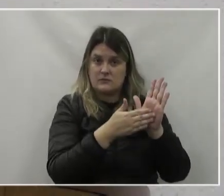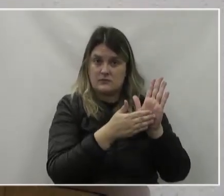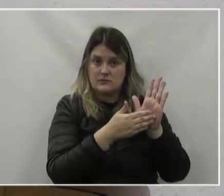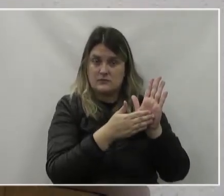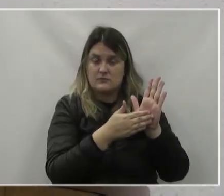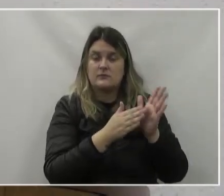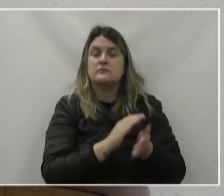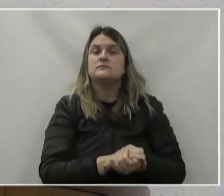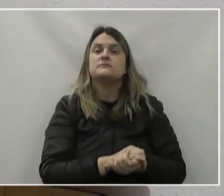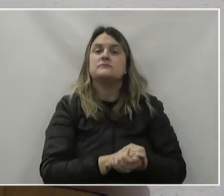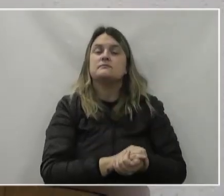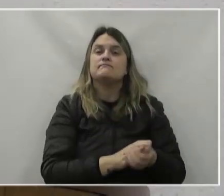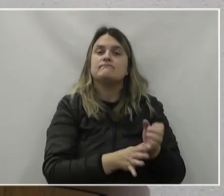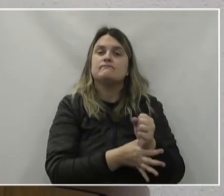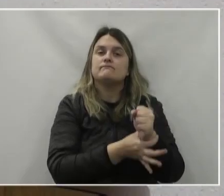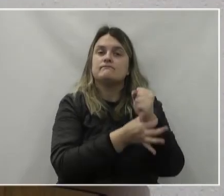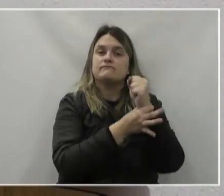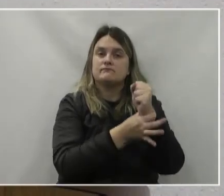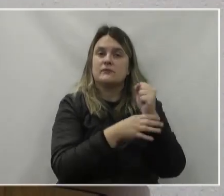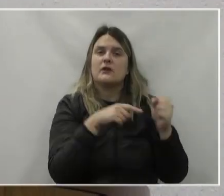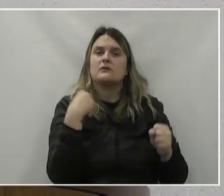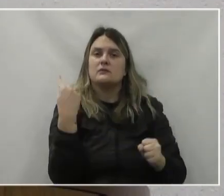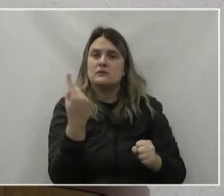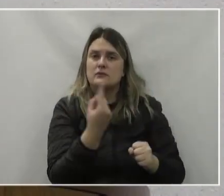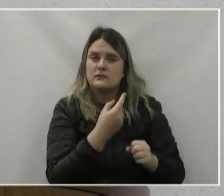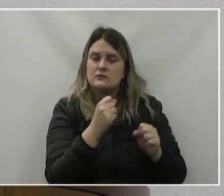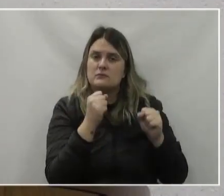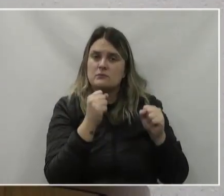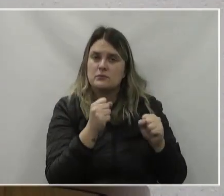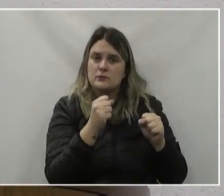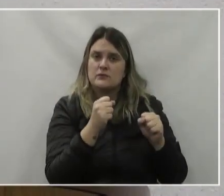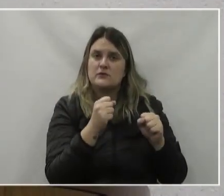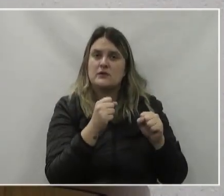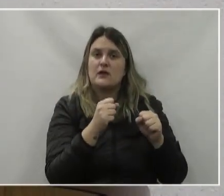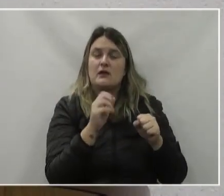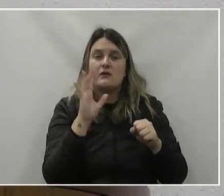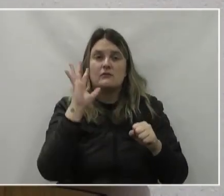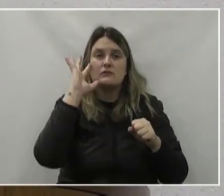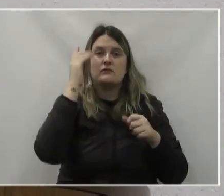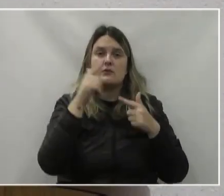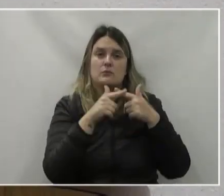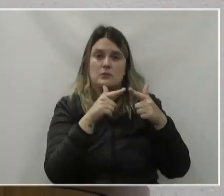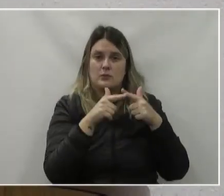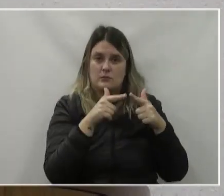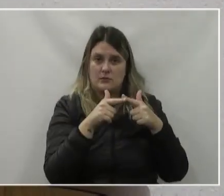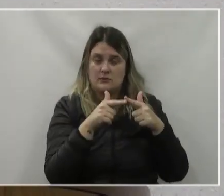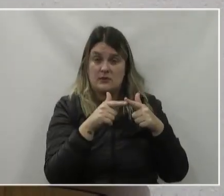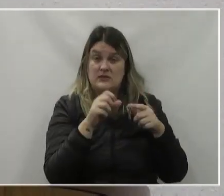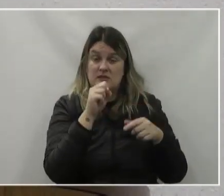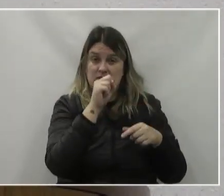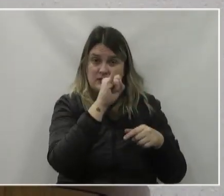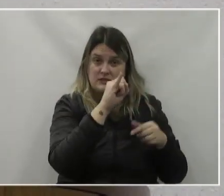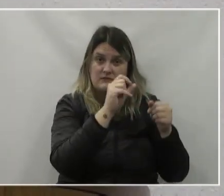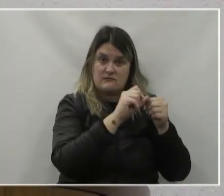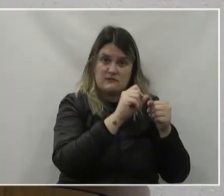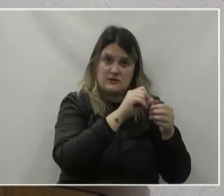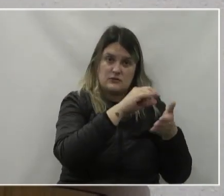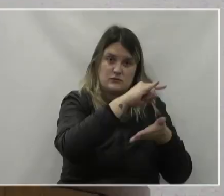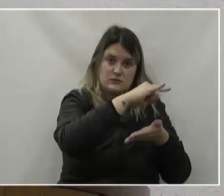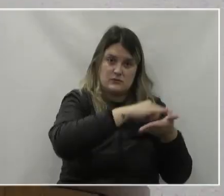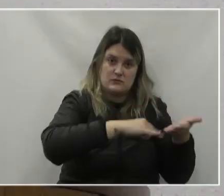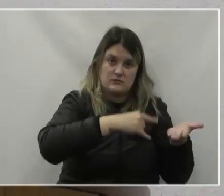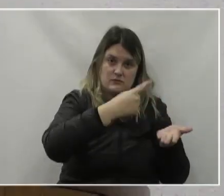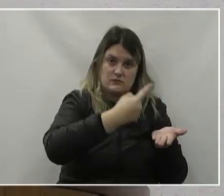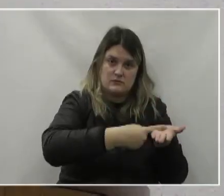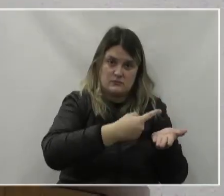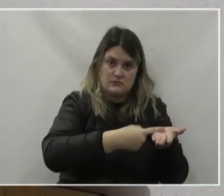né? E garante que nós possamos, então, destravar todo esse processo, porque daí, assim, feito o termo de acordo,